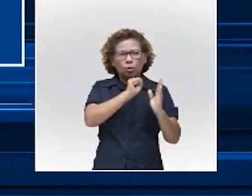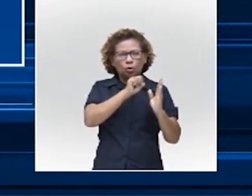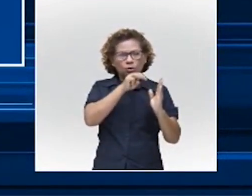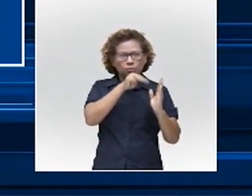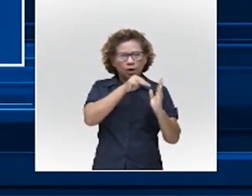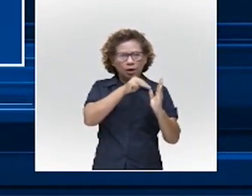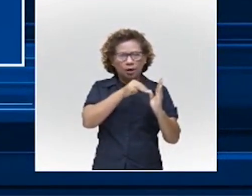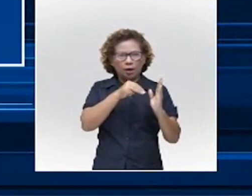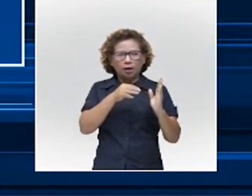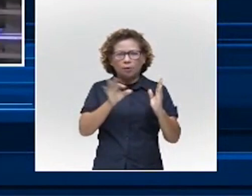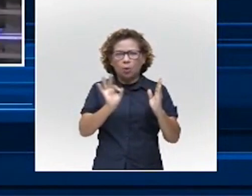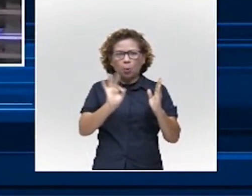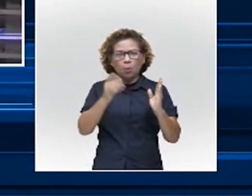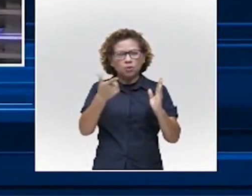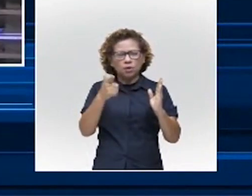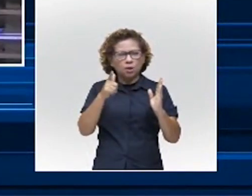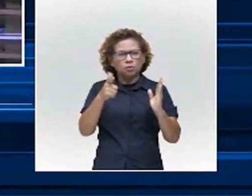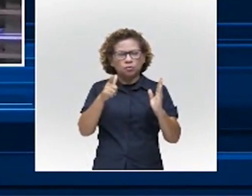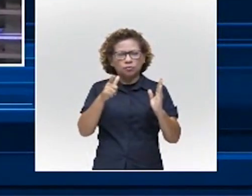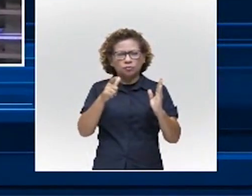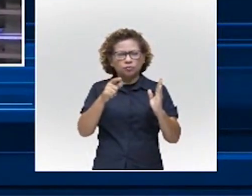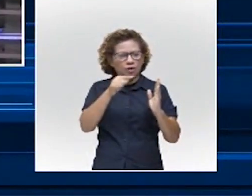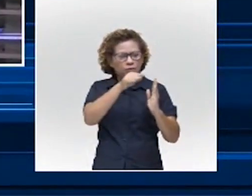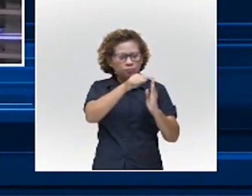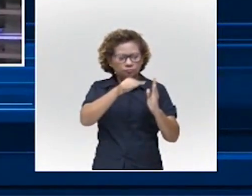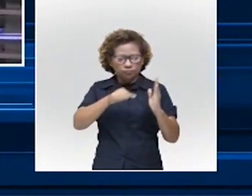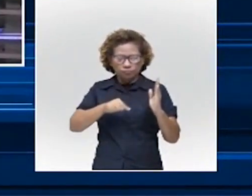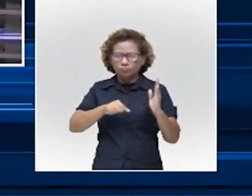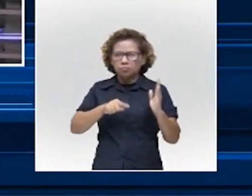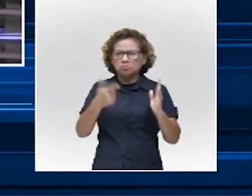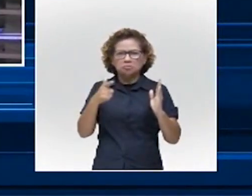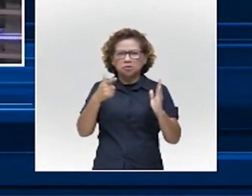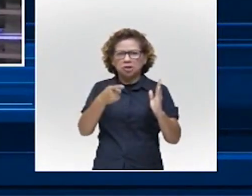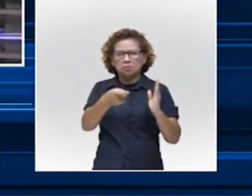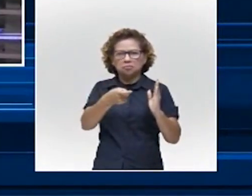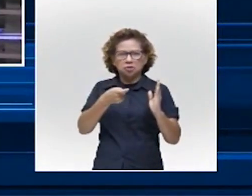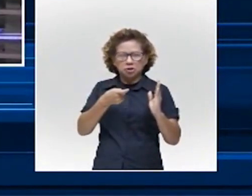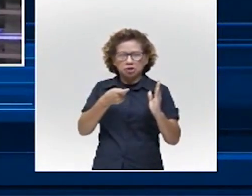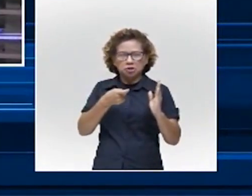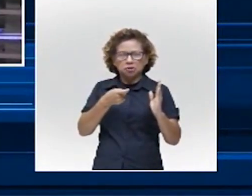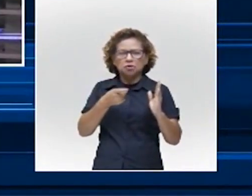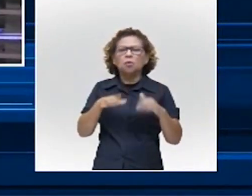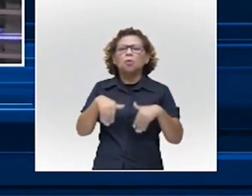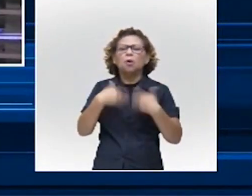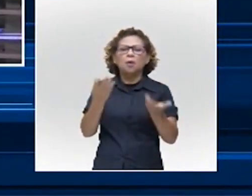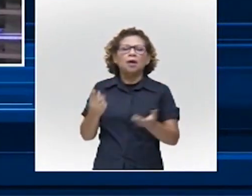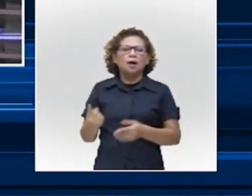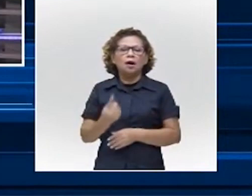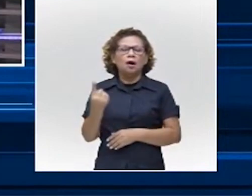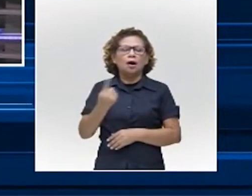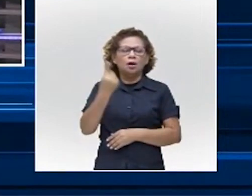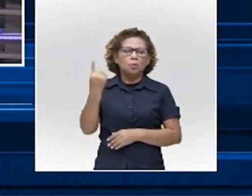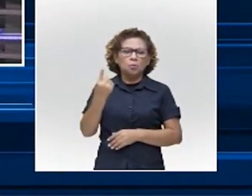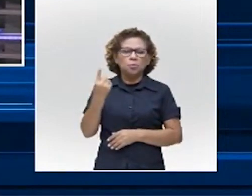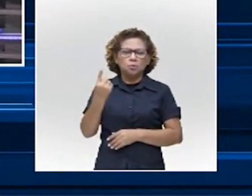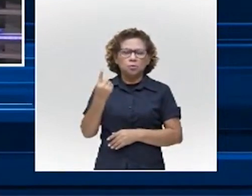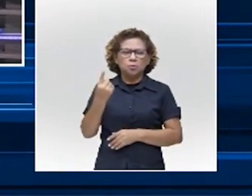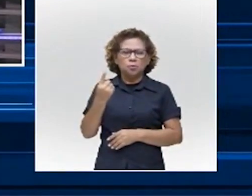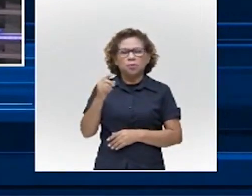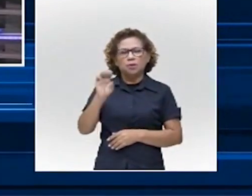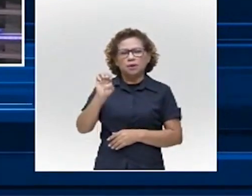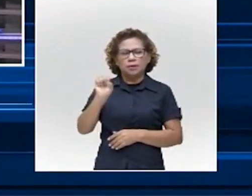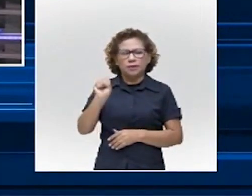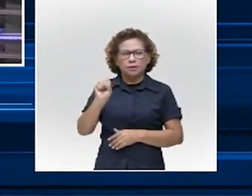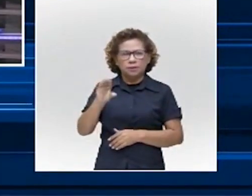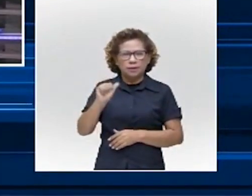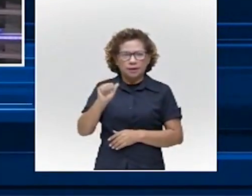esses valores em mãos, a questão te pede justamente isso. Qual é a altura da escada em relação a essa